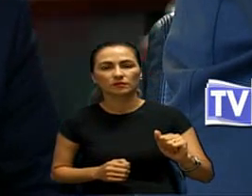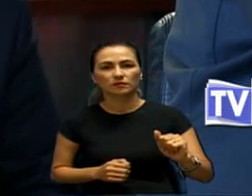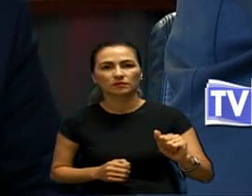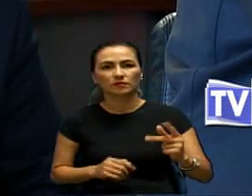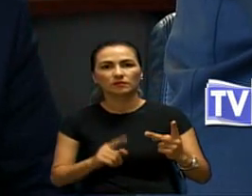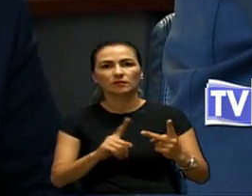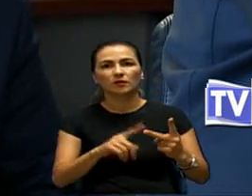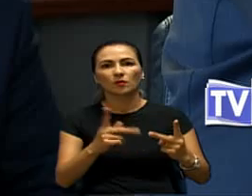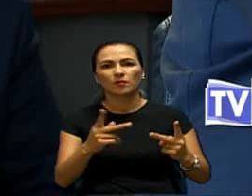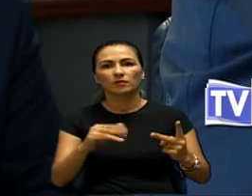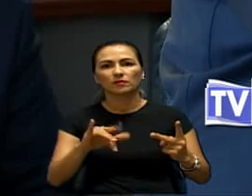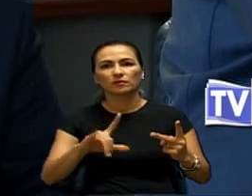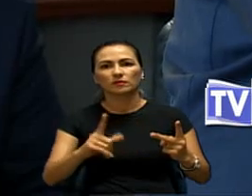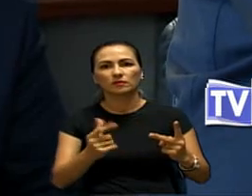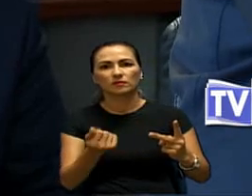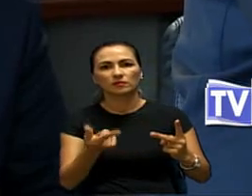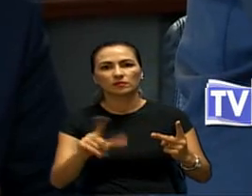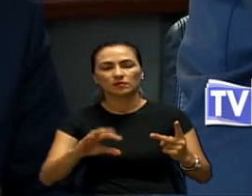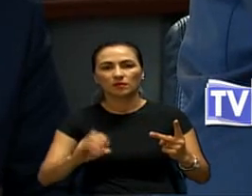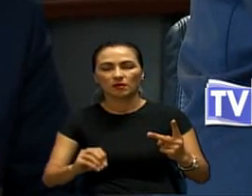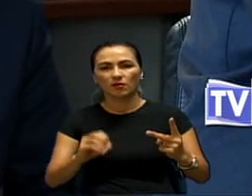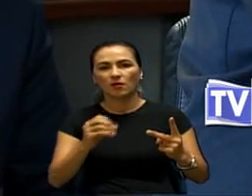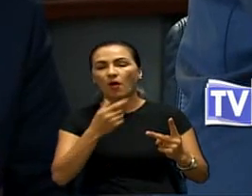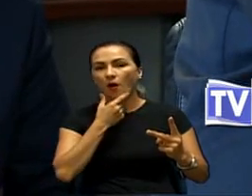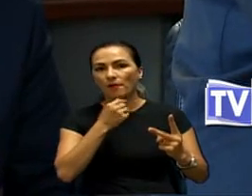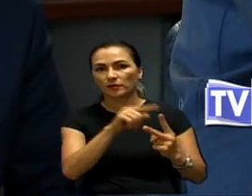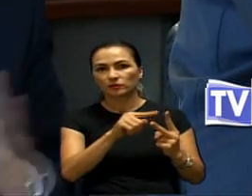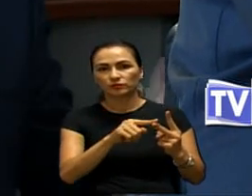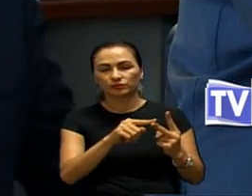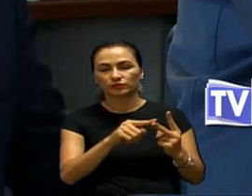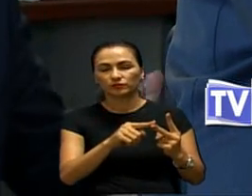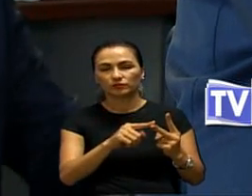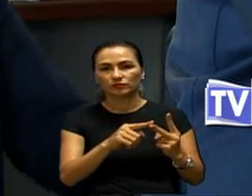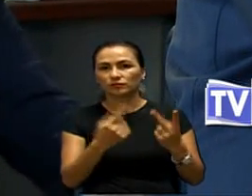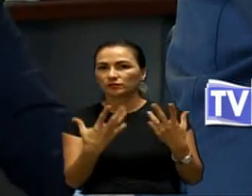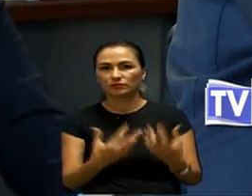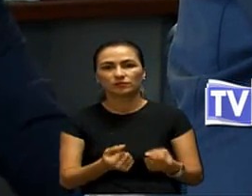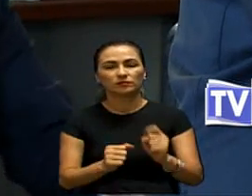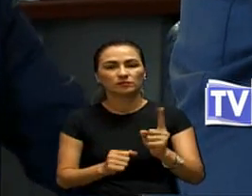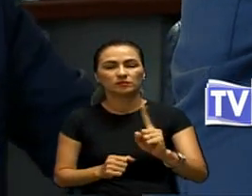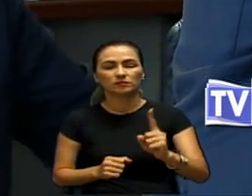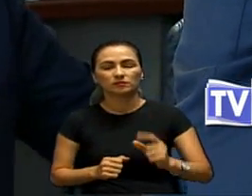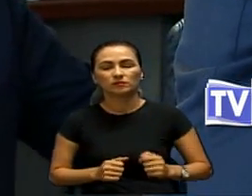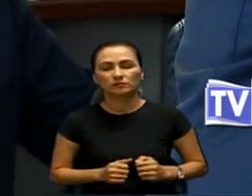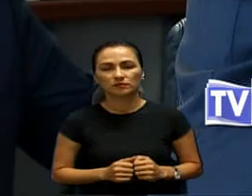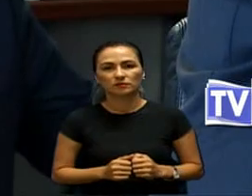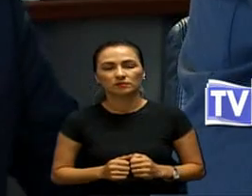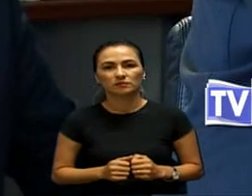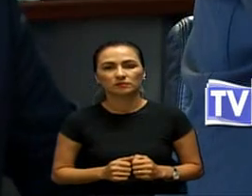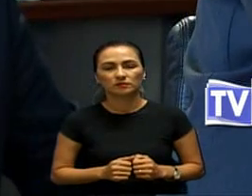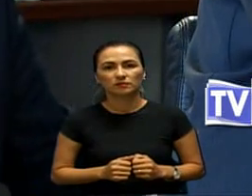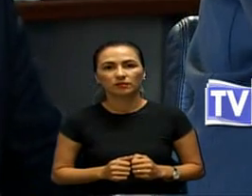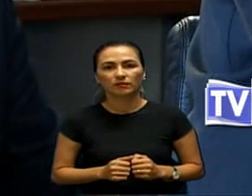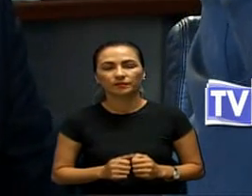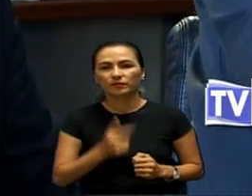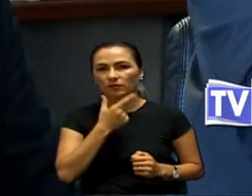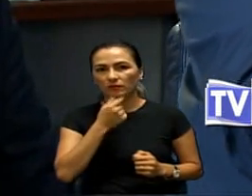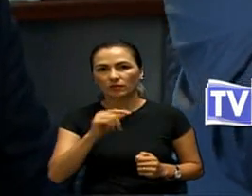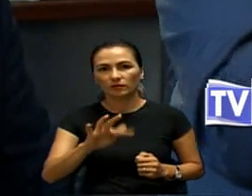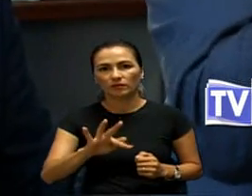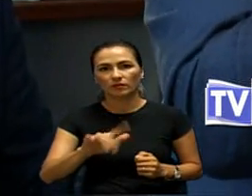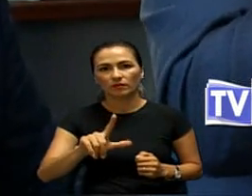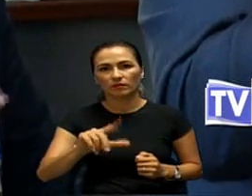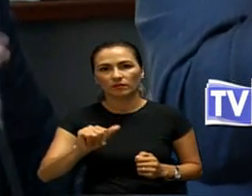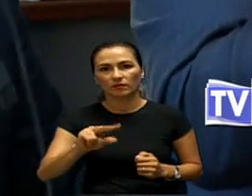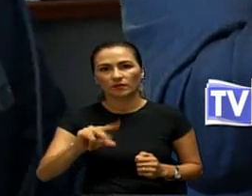o Pilão, não concordaram com aquela forma de. E o Flávio Chaves pediu ao líder para o arquivamento. Então, não